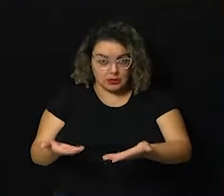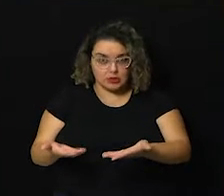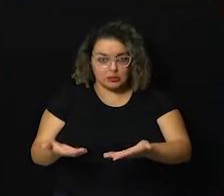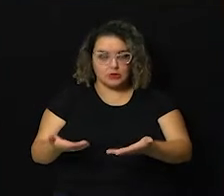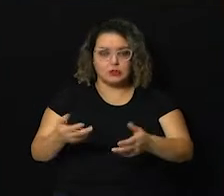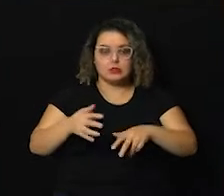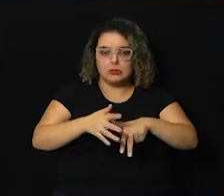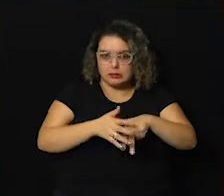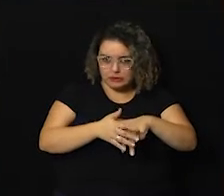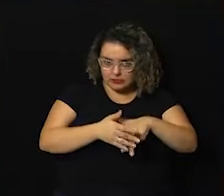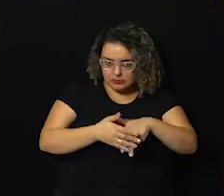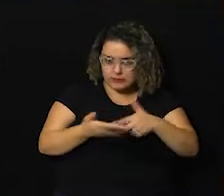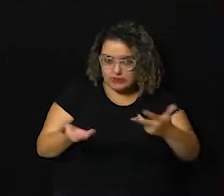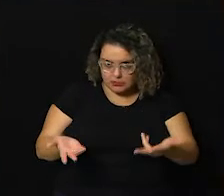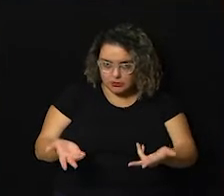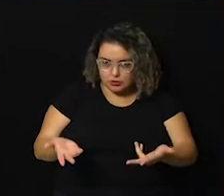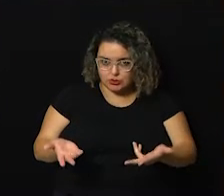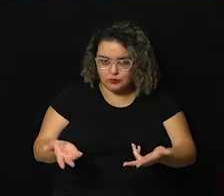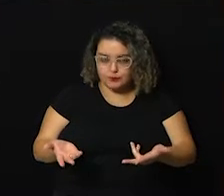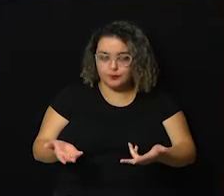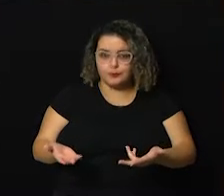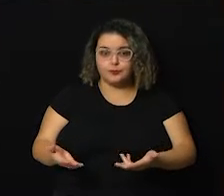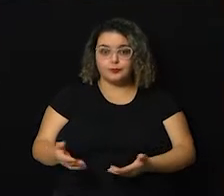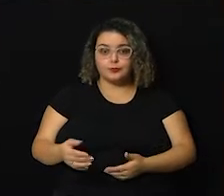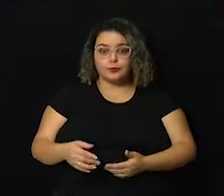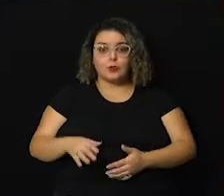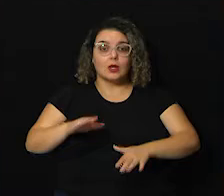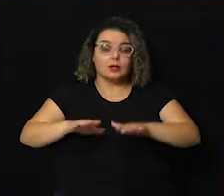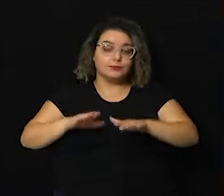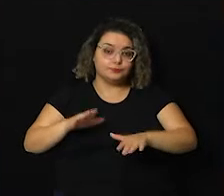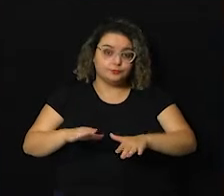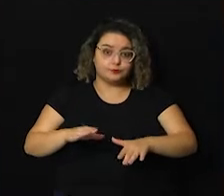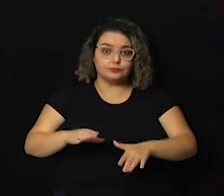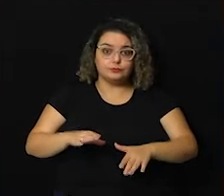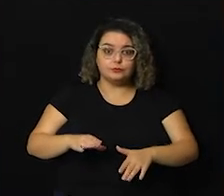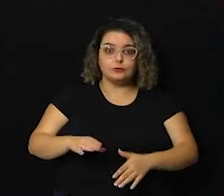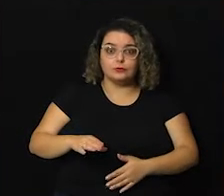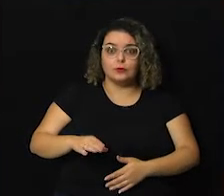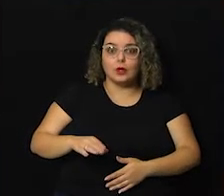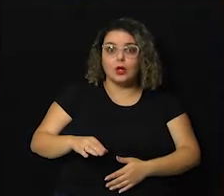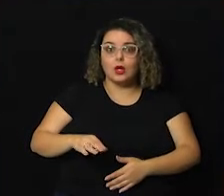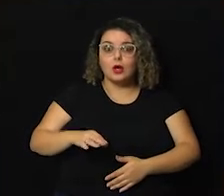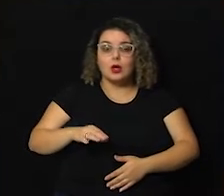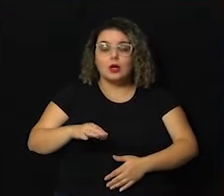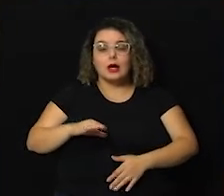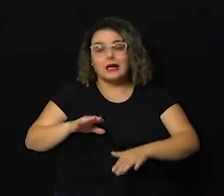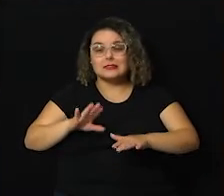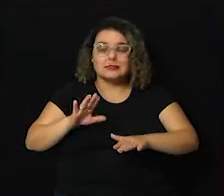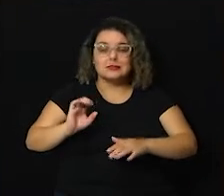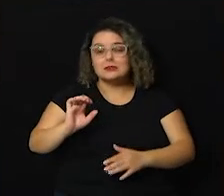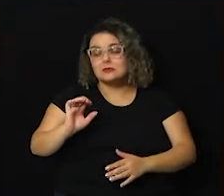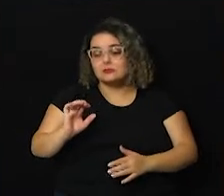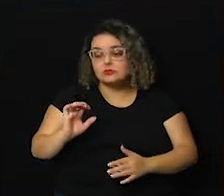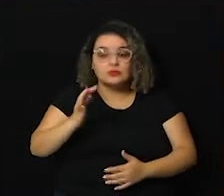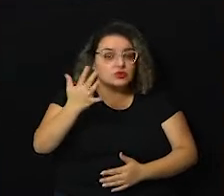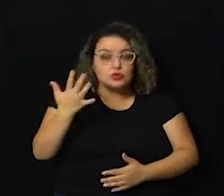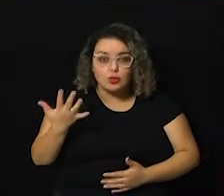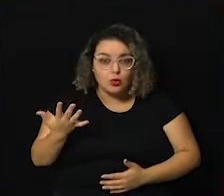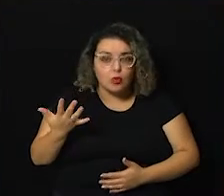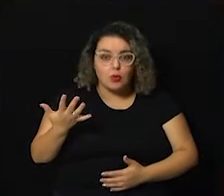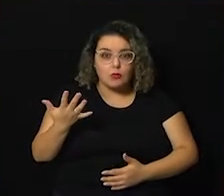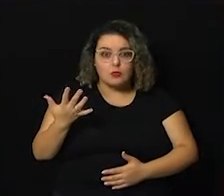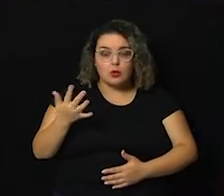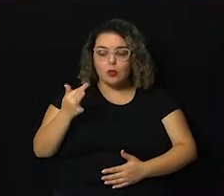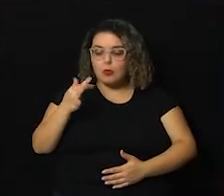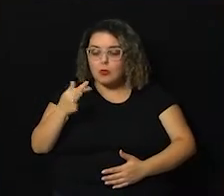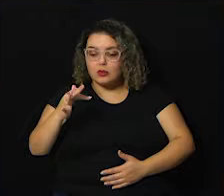esses pacientes, né? Então, veja, o câncer renal, a gente descobre ele muitas vezes incidentalmente, você vai lá